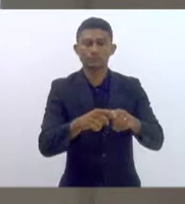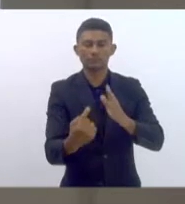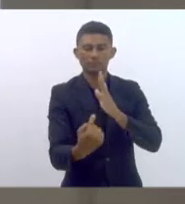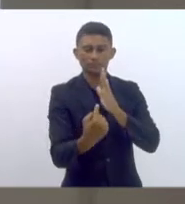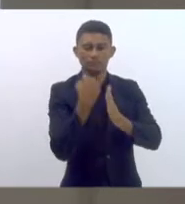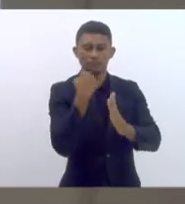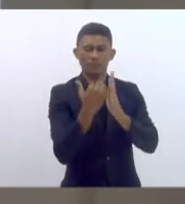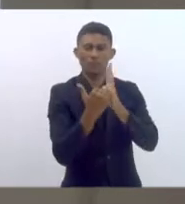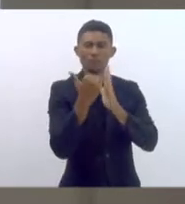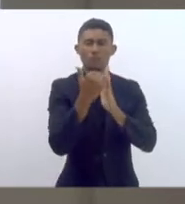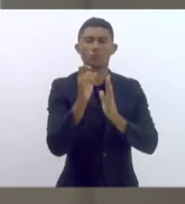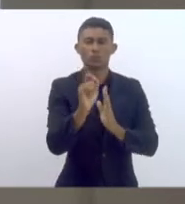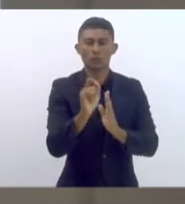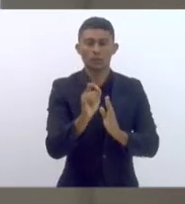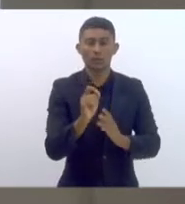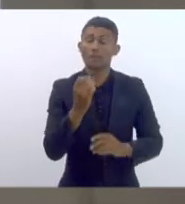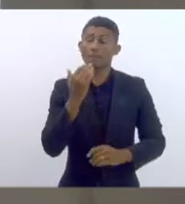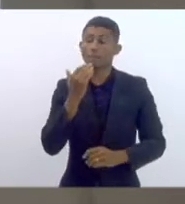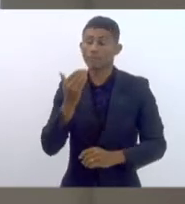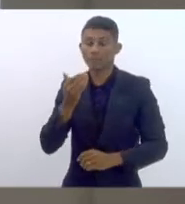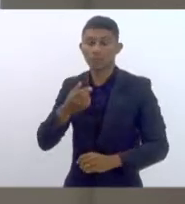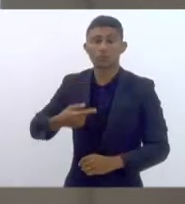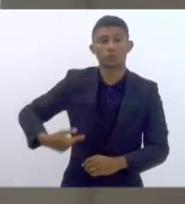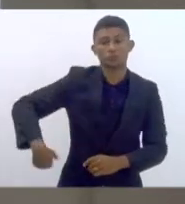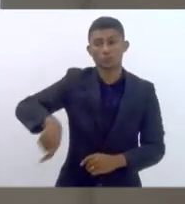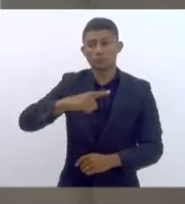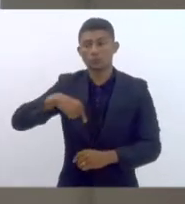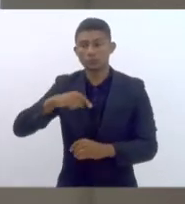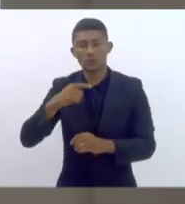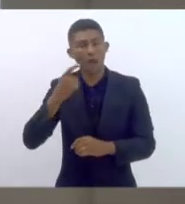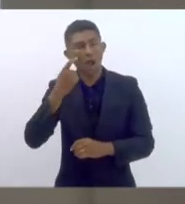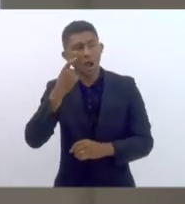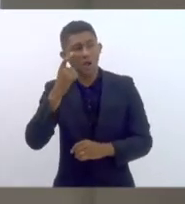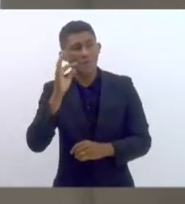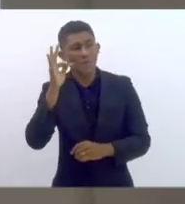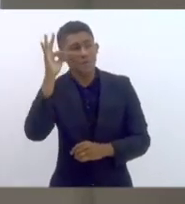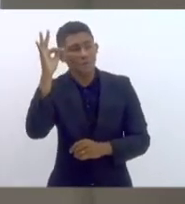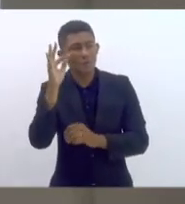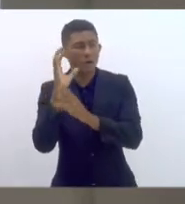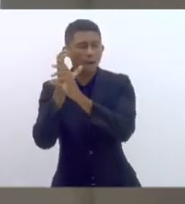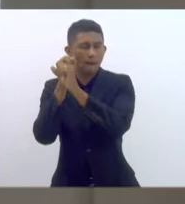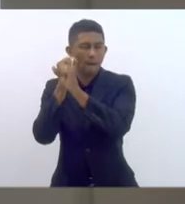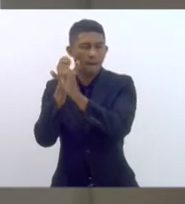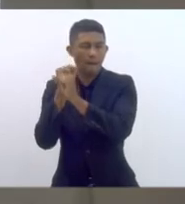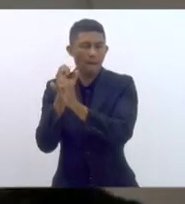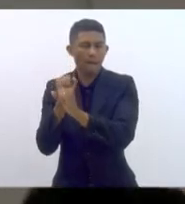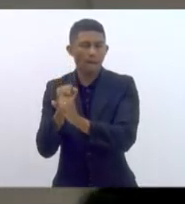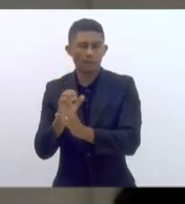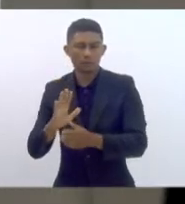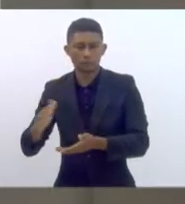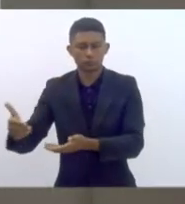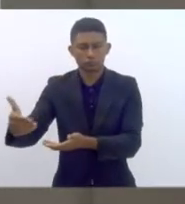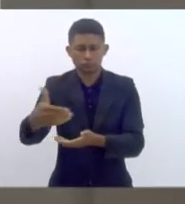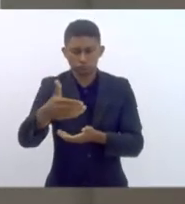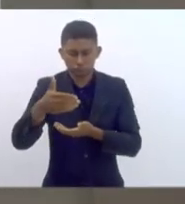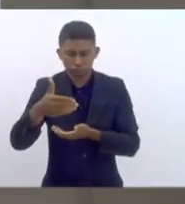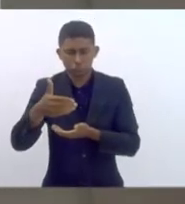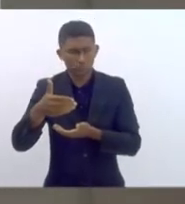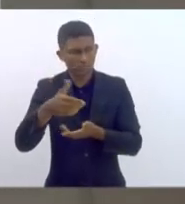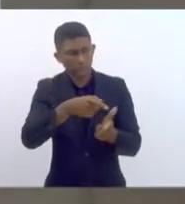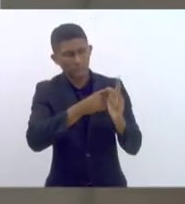solicita que a gente faça uma projeção do mesmo questionamento, do quanto que a gente teria de disponível da receita corrente líquida para arcar com a